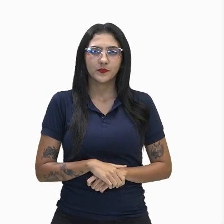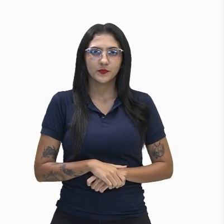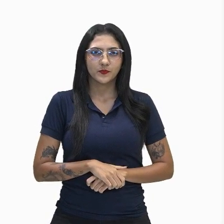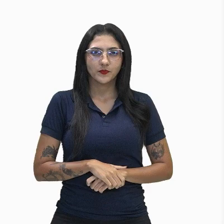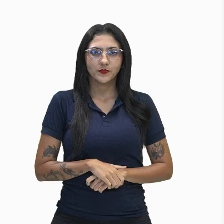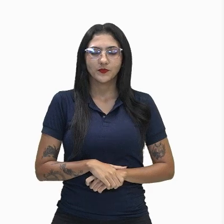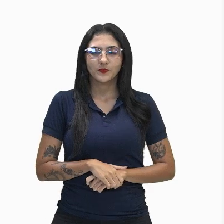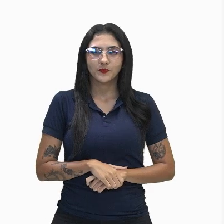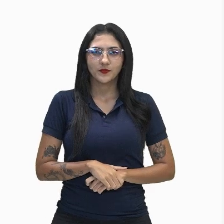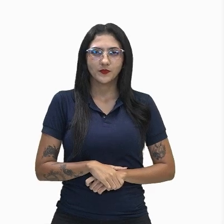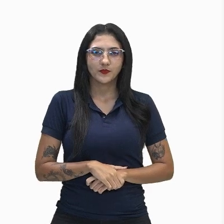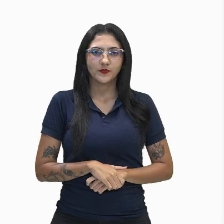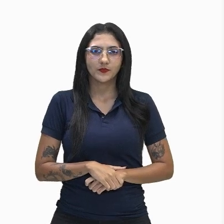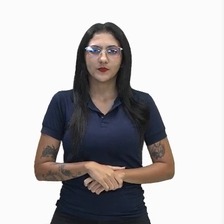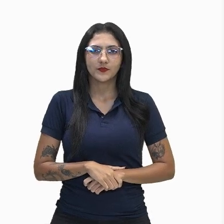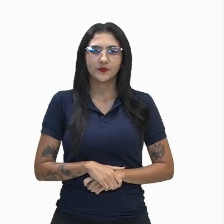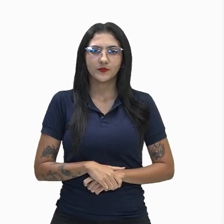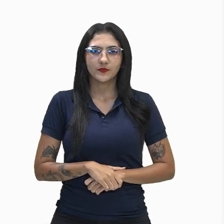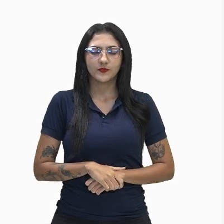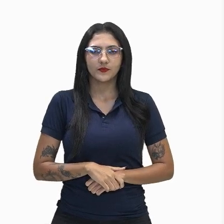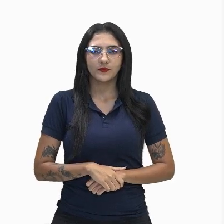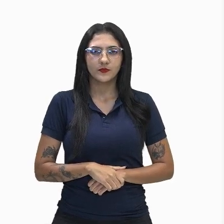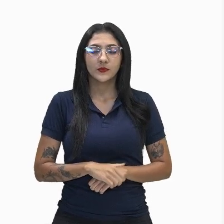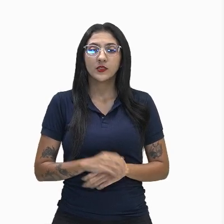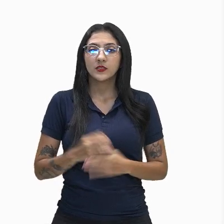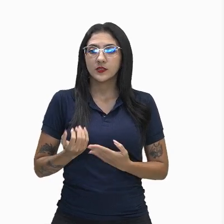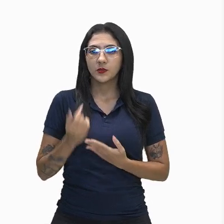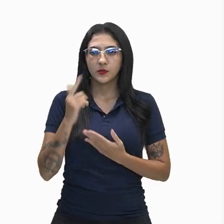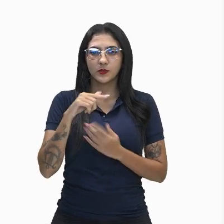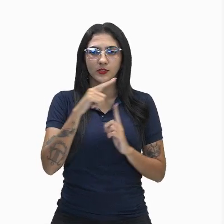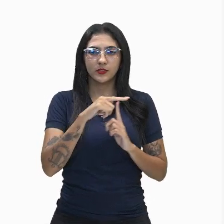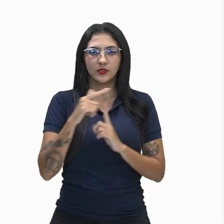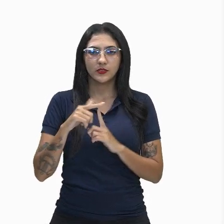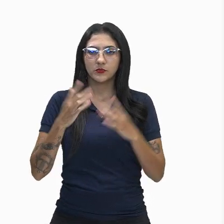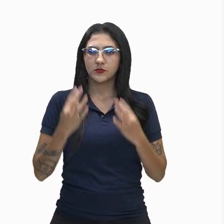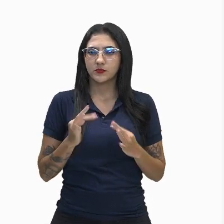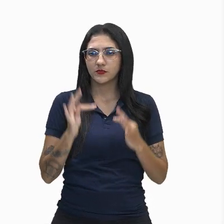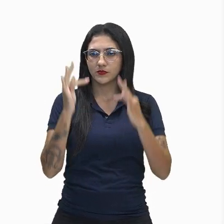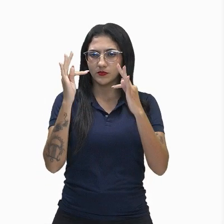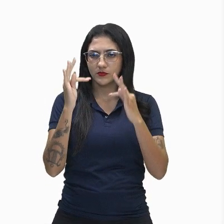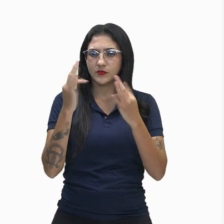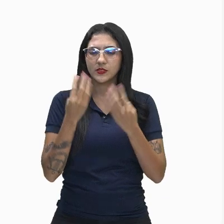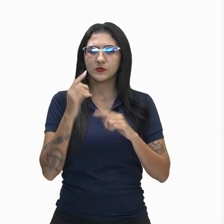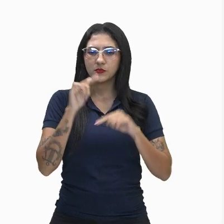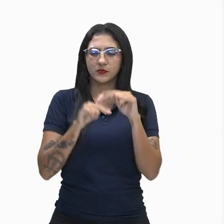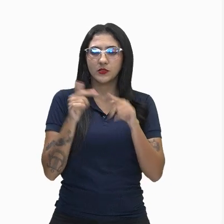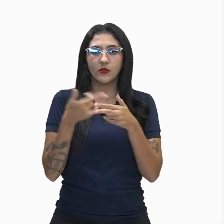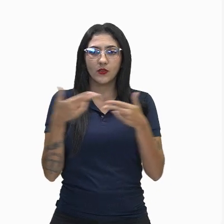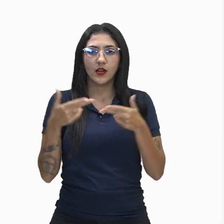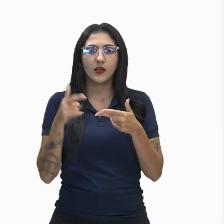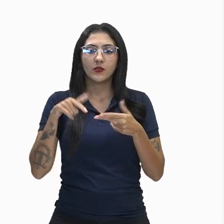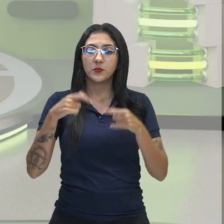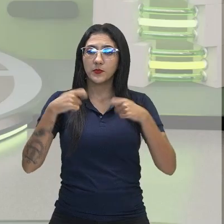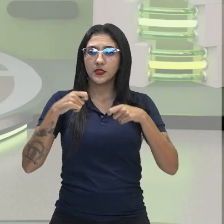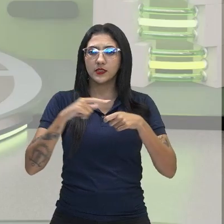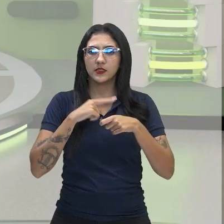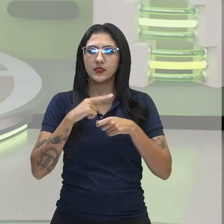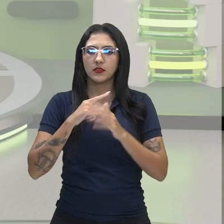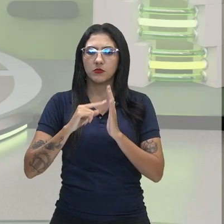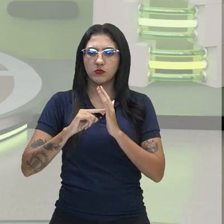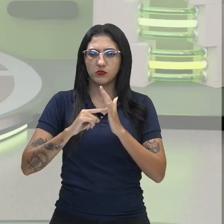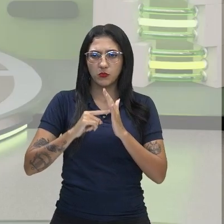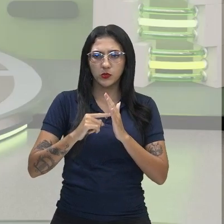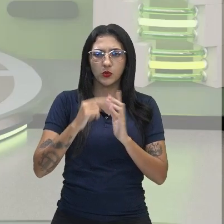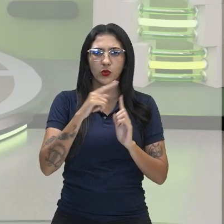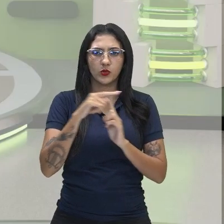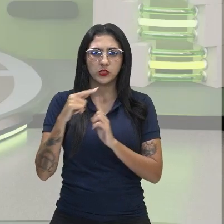bem, então assim como as tecnologias, como as máquinas, necessitam aí de um motor para funcionar, o